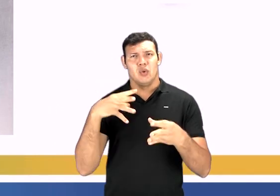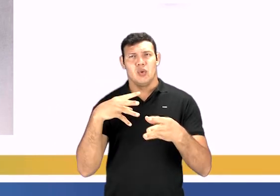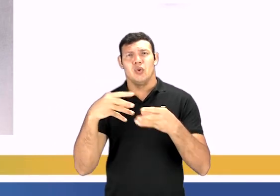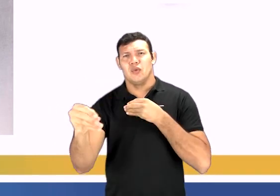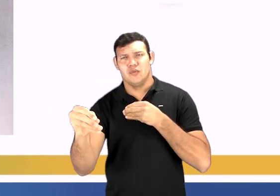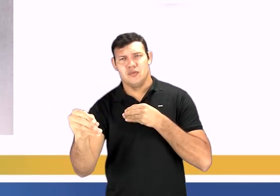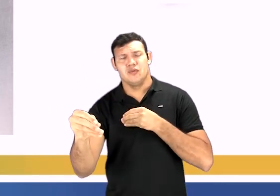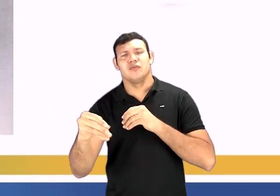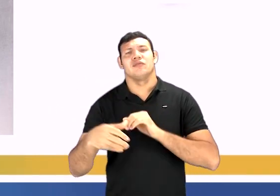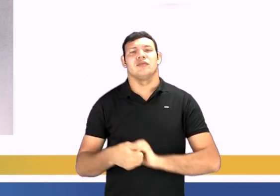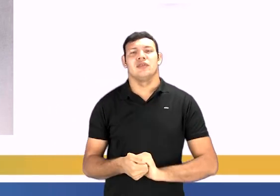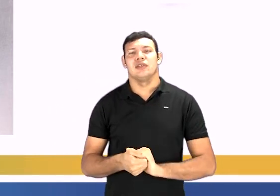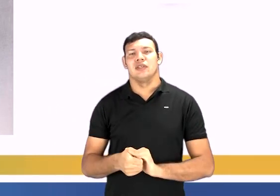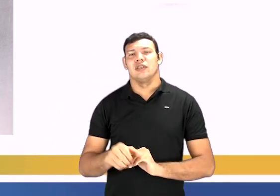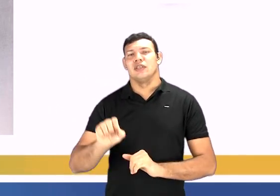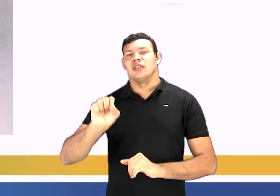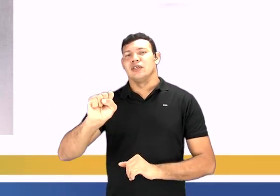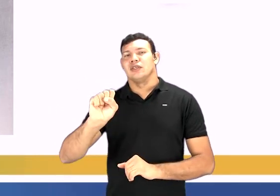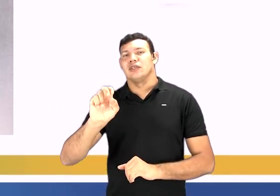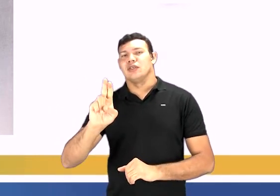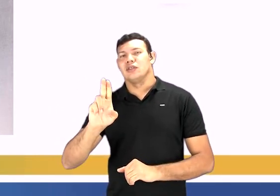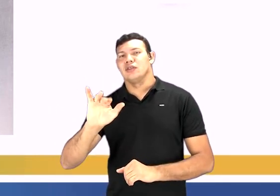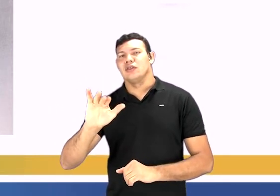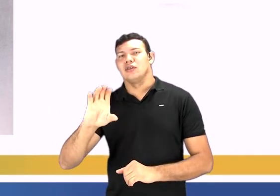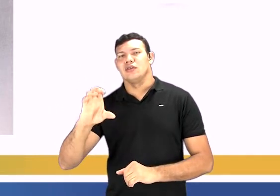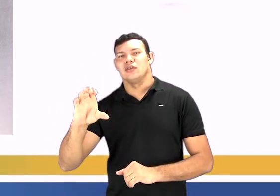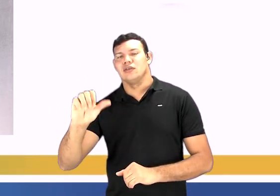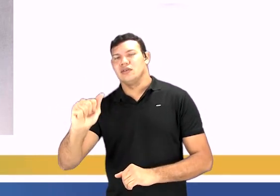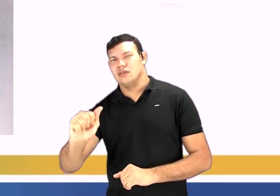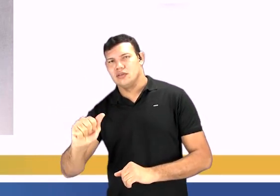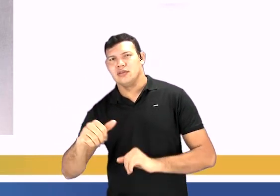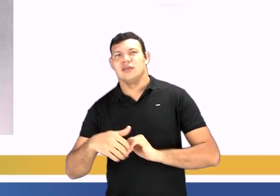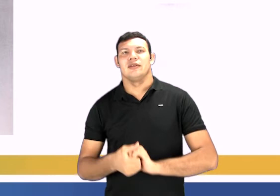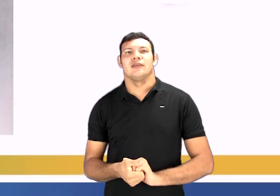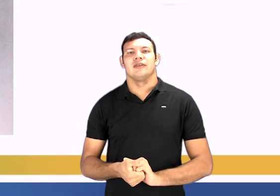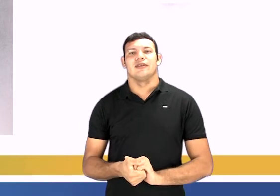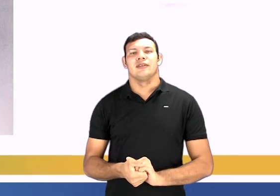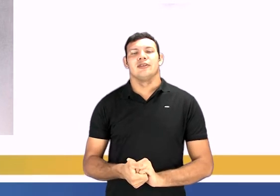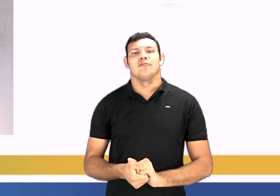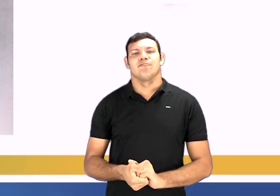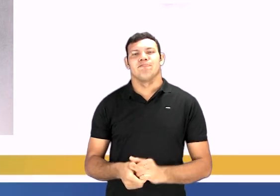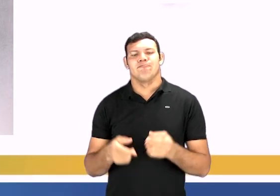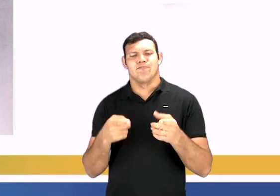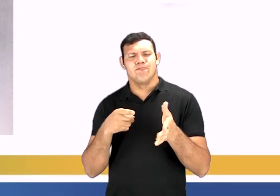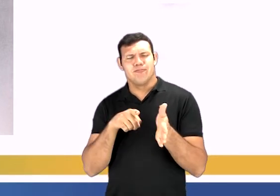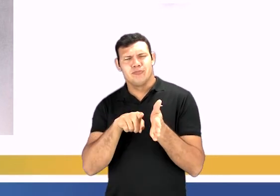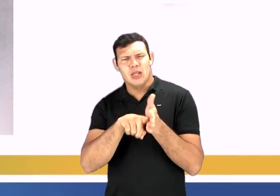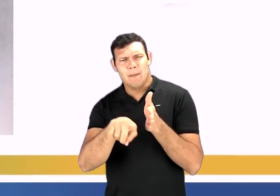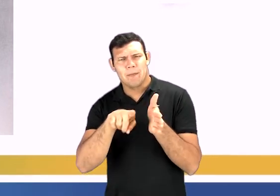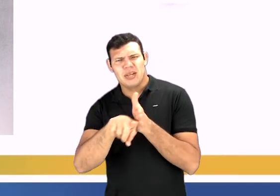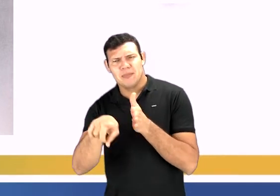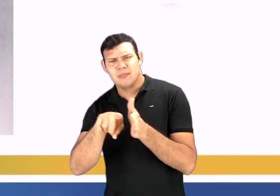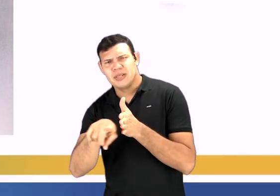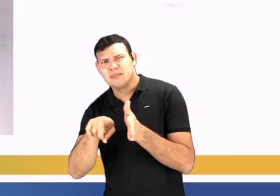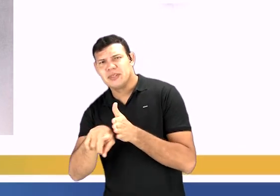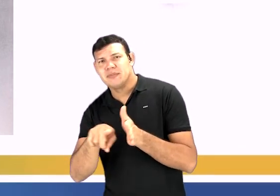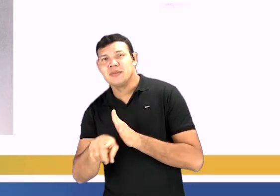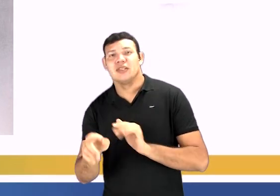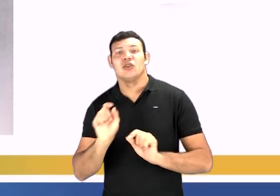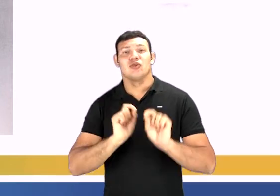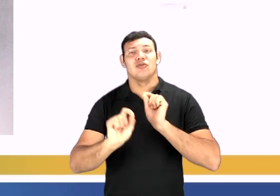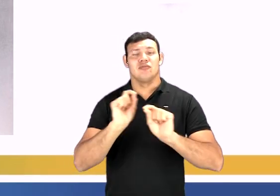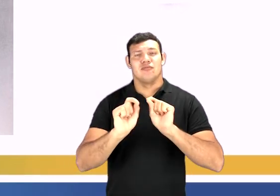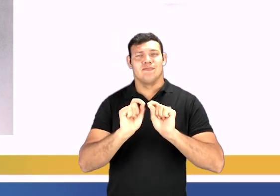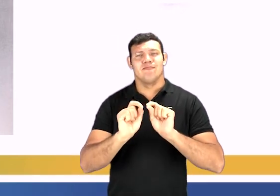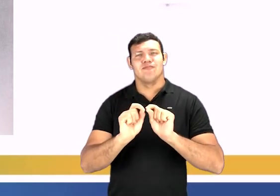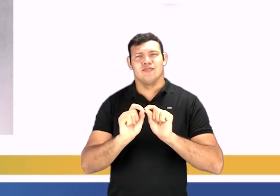em Zurique, e iniciaram um movimento que questiona os novos tempos e a incoerência da guerra.